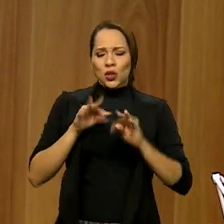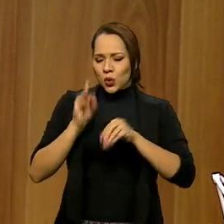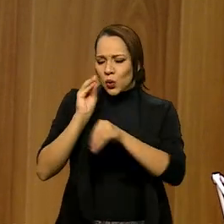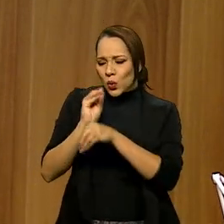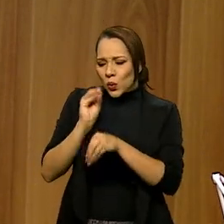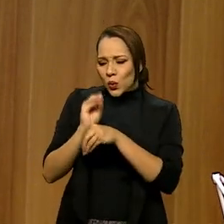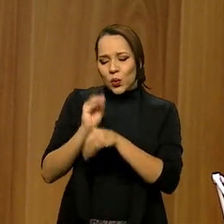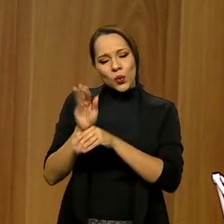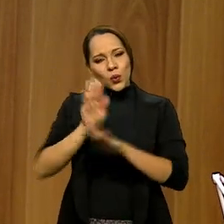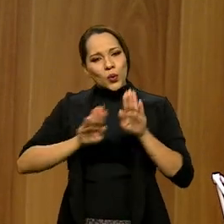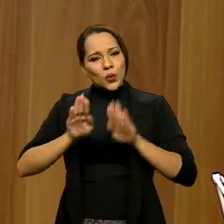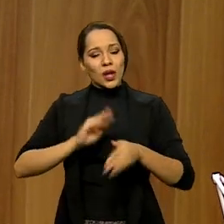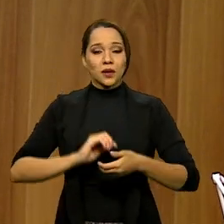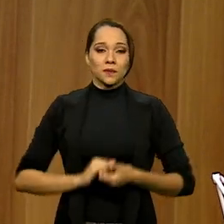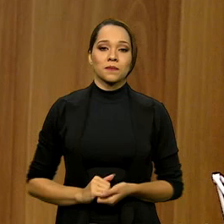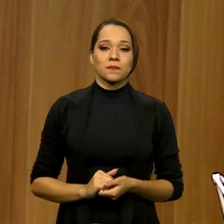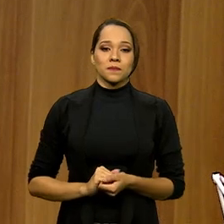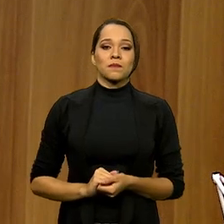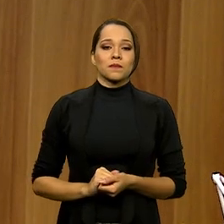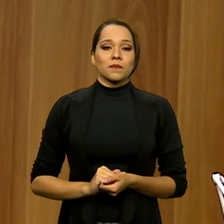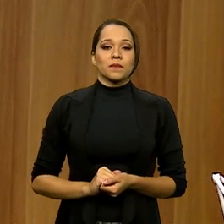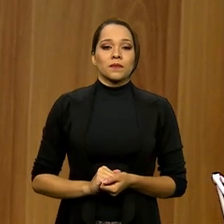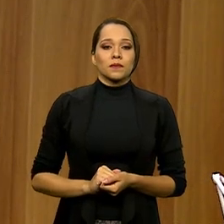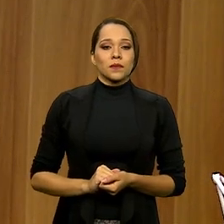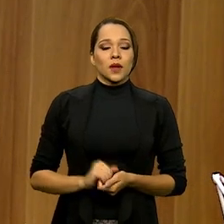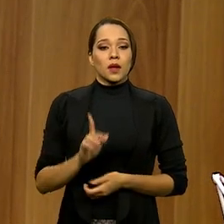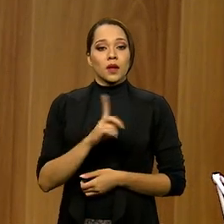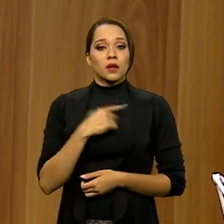cuidado. E nós...